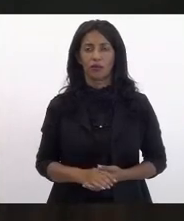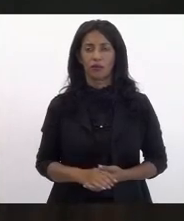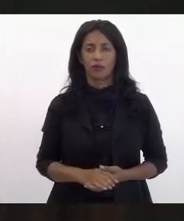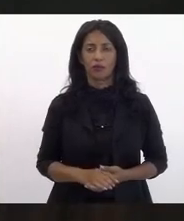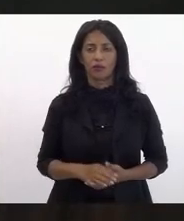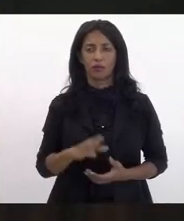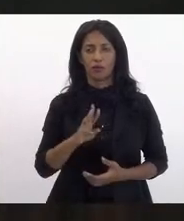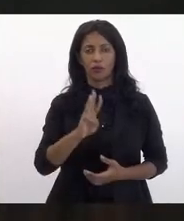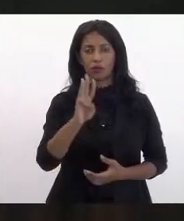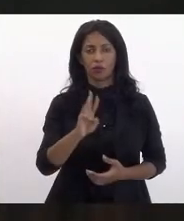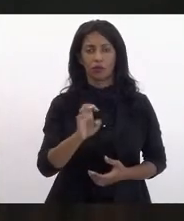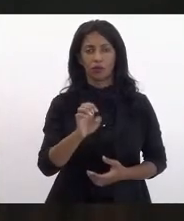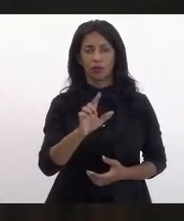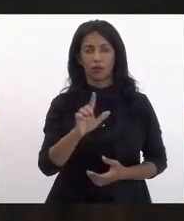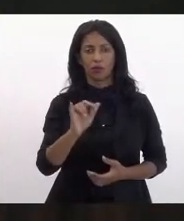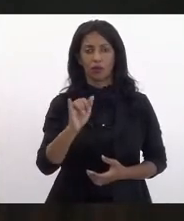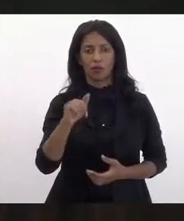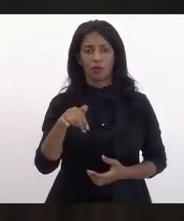deputado Wellington José,